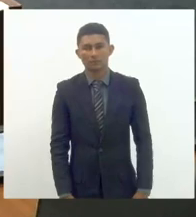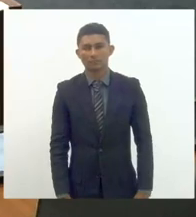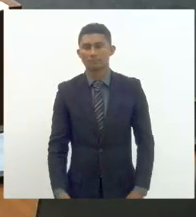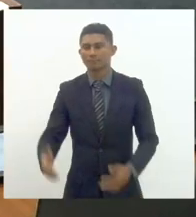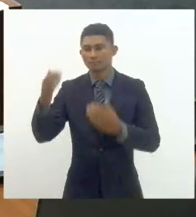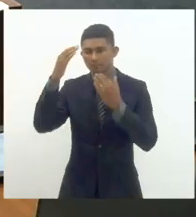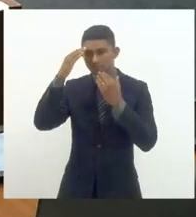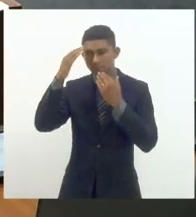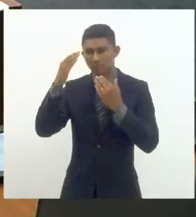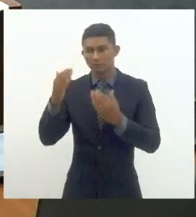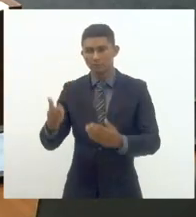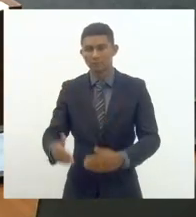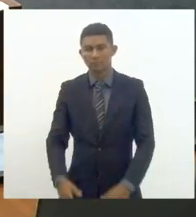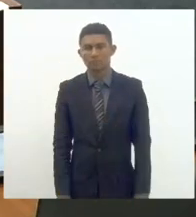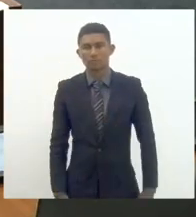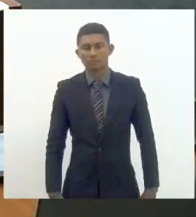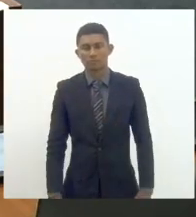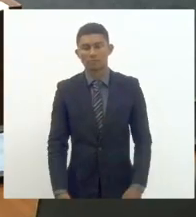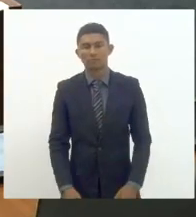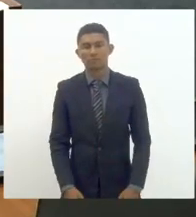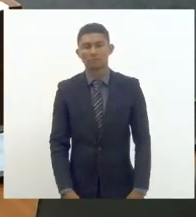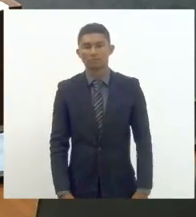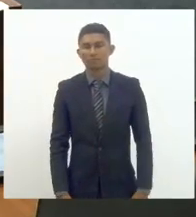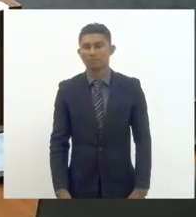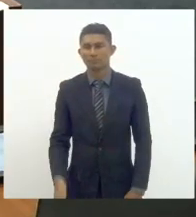Obrigado. É minha vez, presidente. Sua vez?